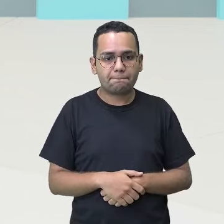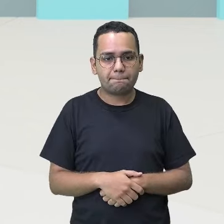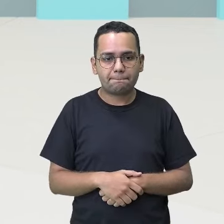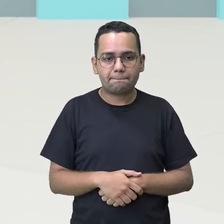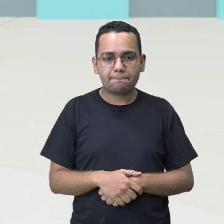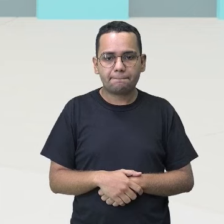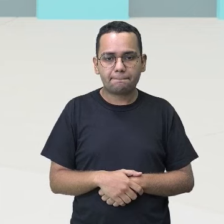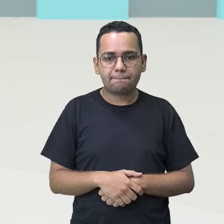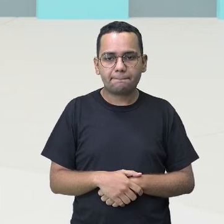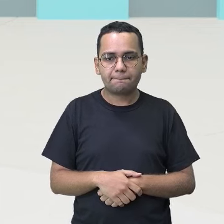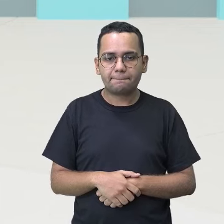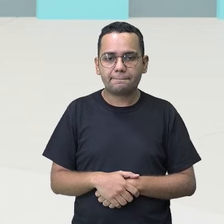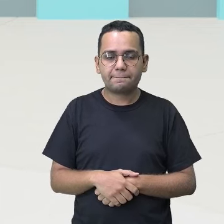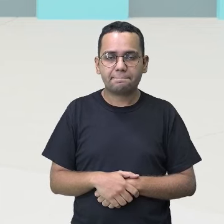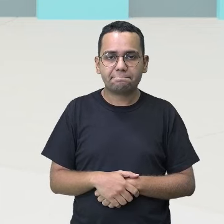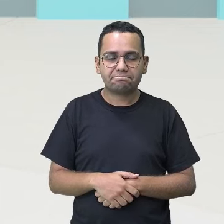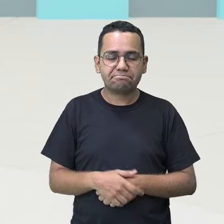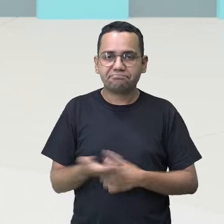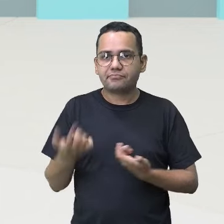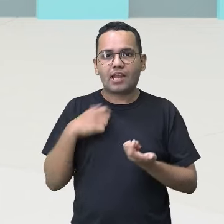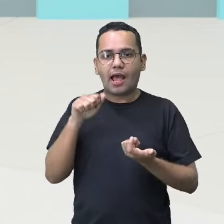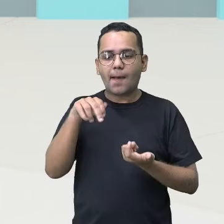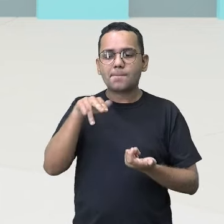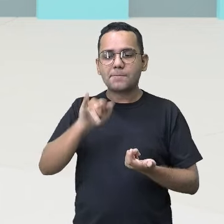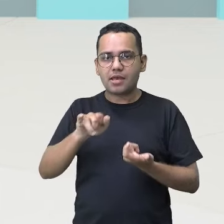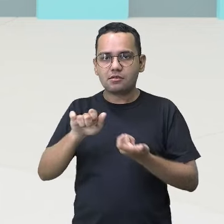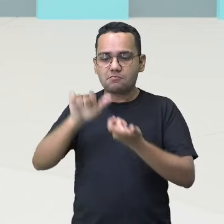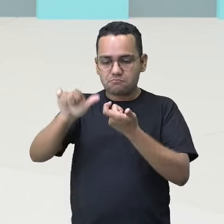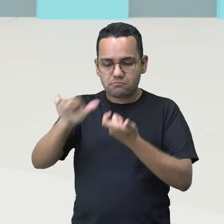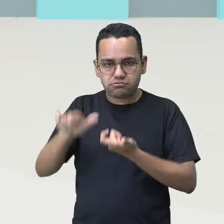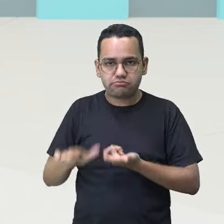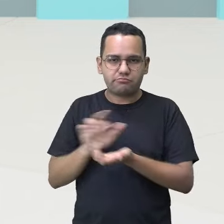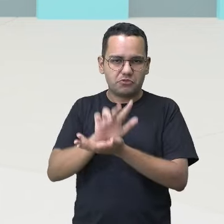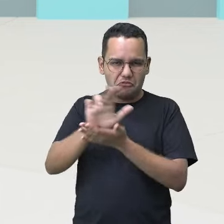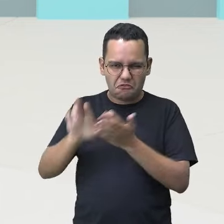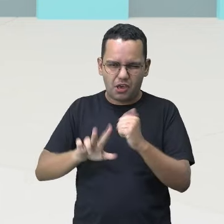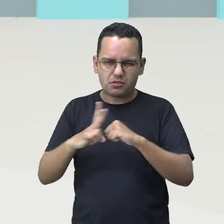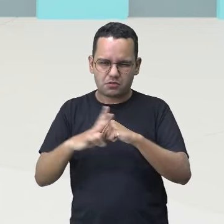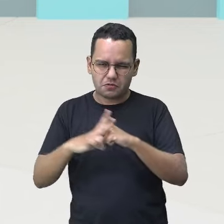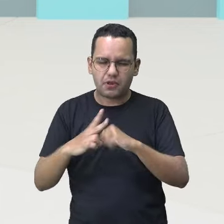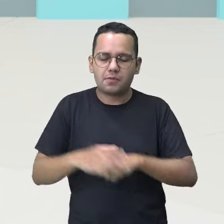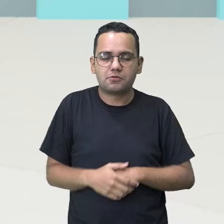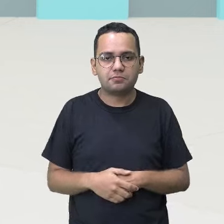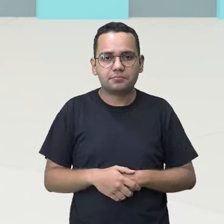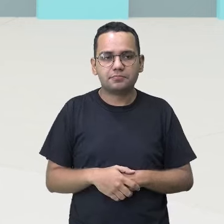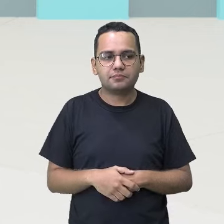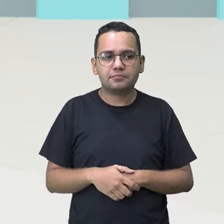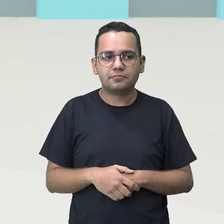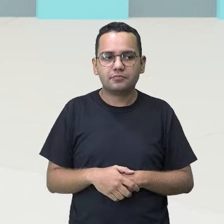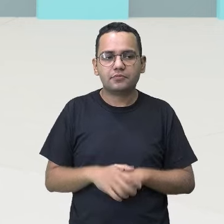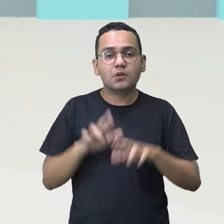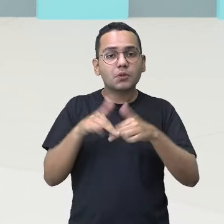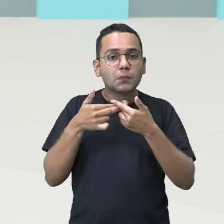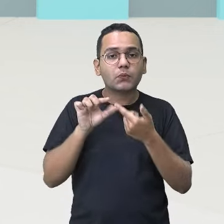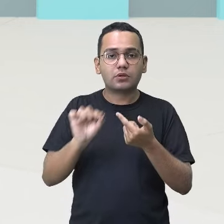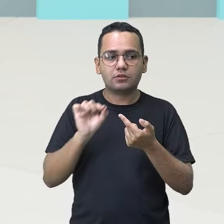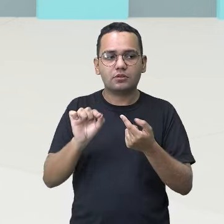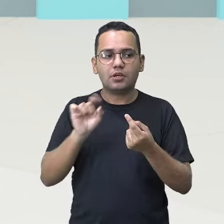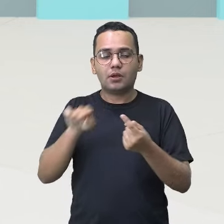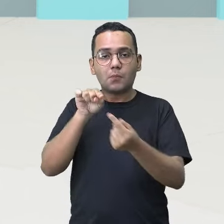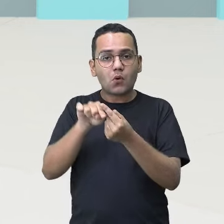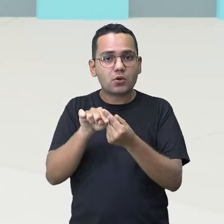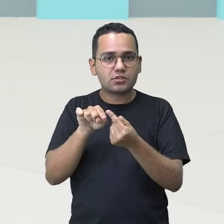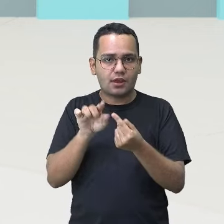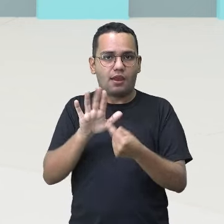amei eu amo tu amas você ama nós amamos o verbo é uma expressão que indica o que ali